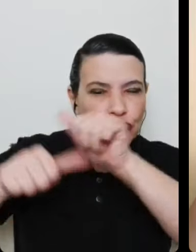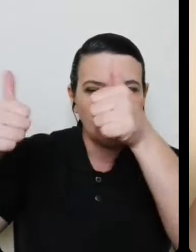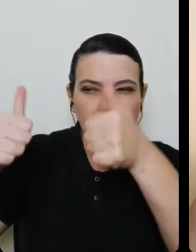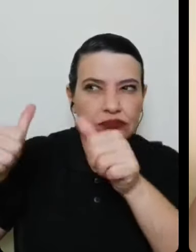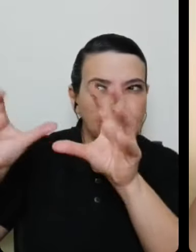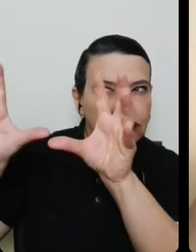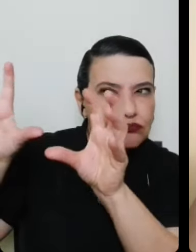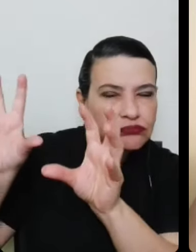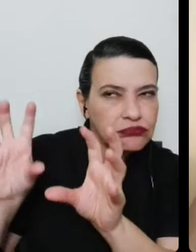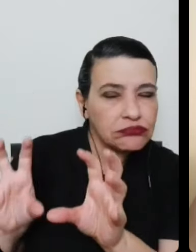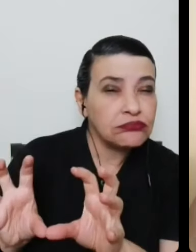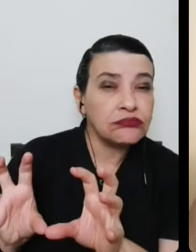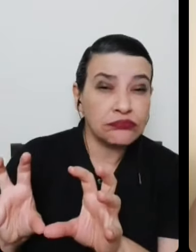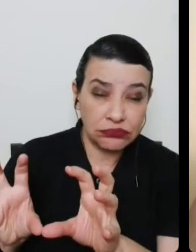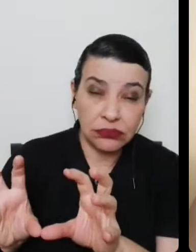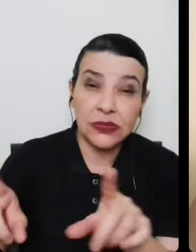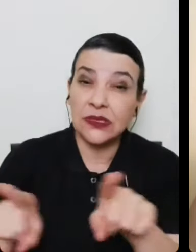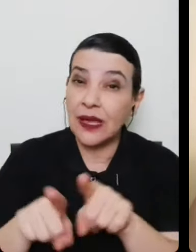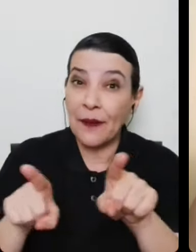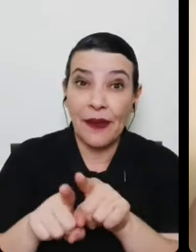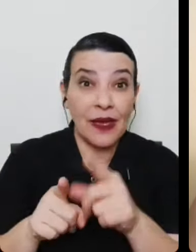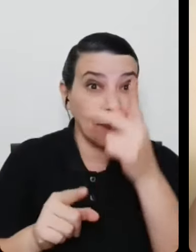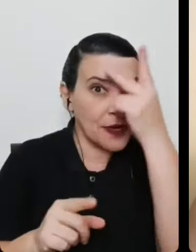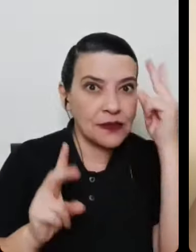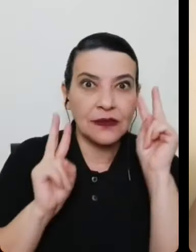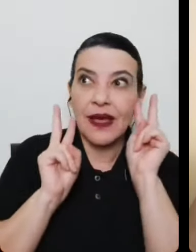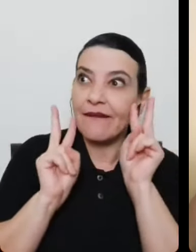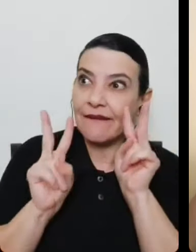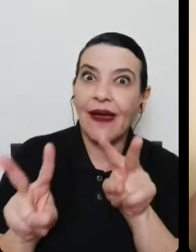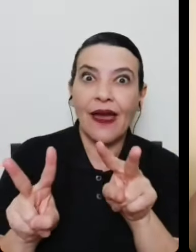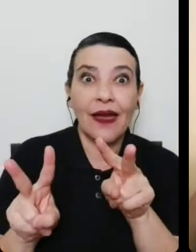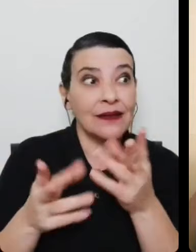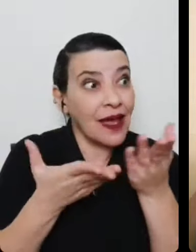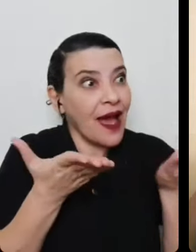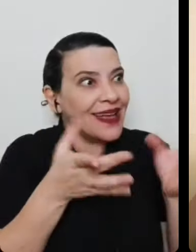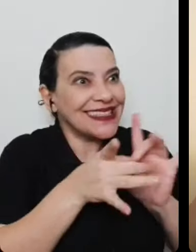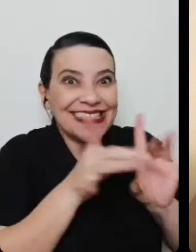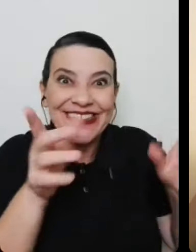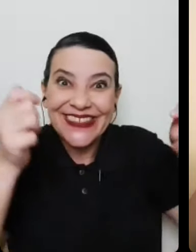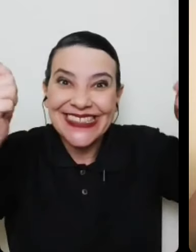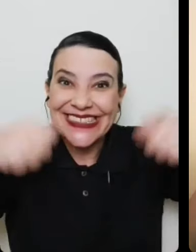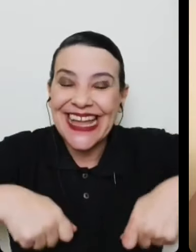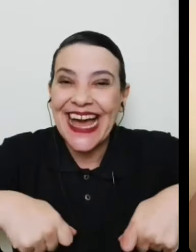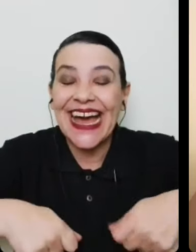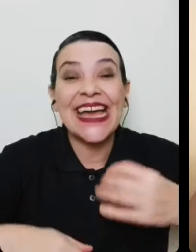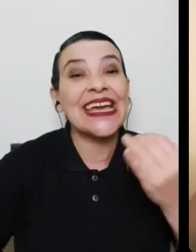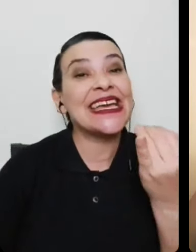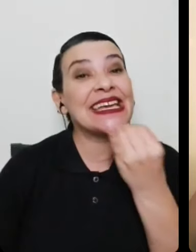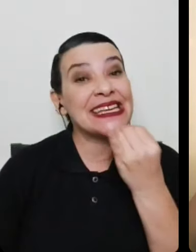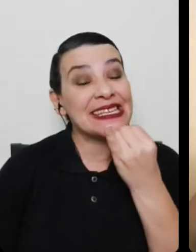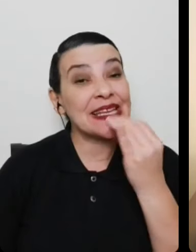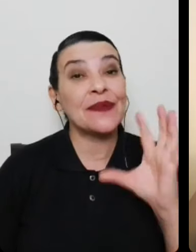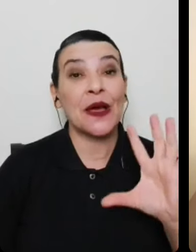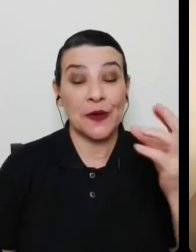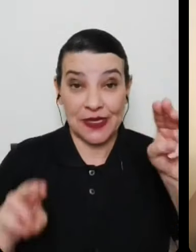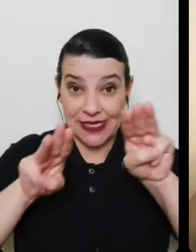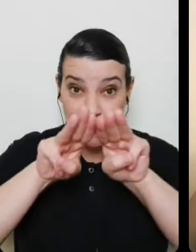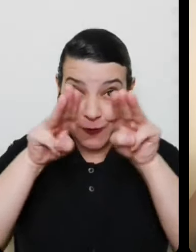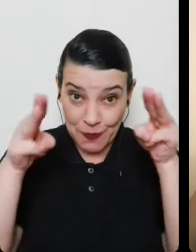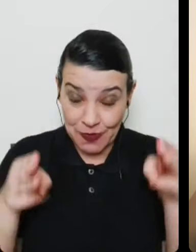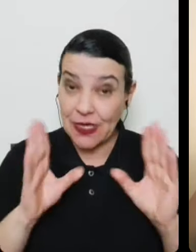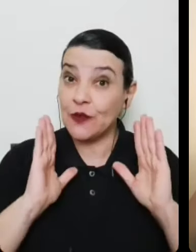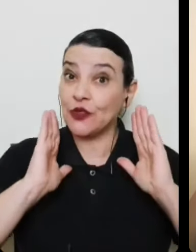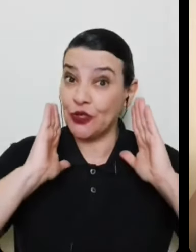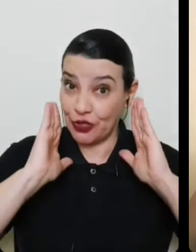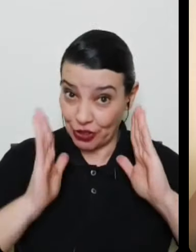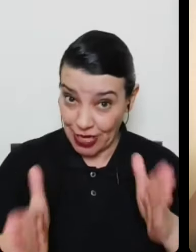potência, mesmo para quem está vendo. E aí eu vou recorrer a um exemplo de uma situação vivida lá no museu.